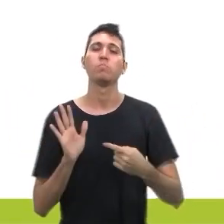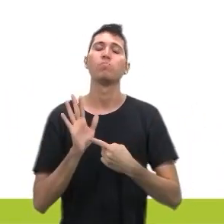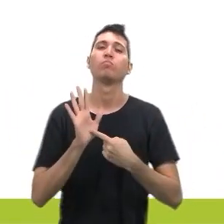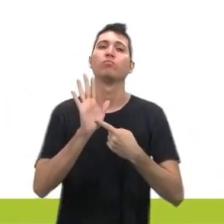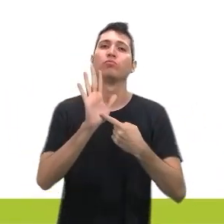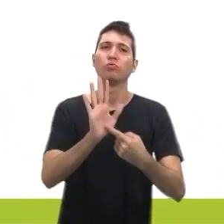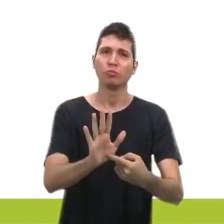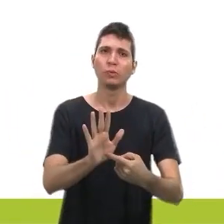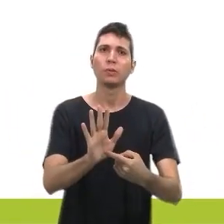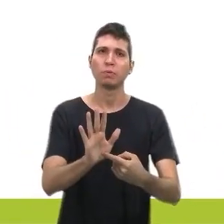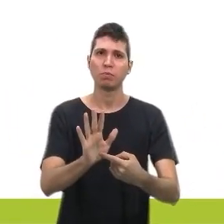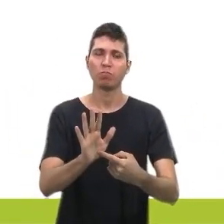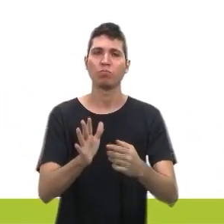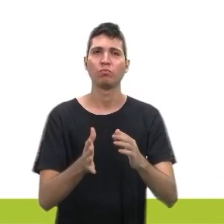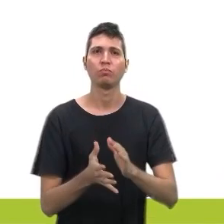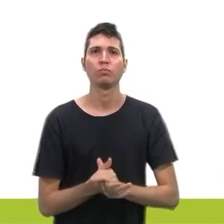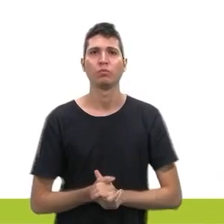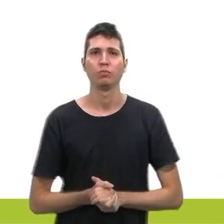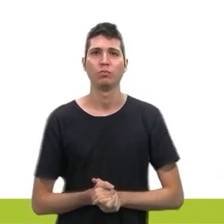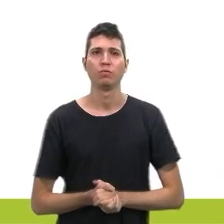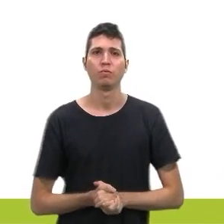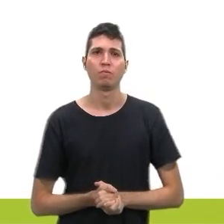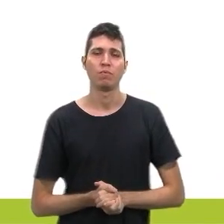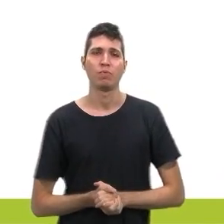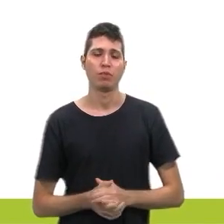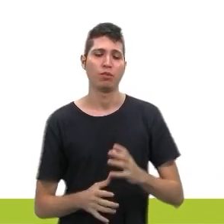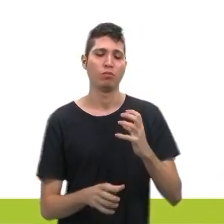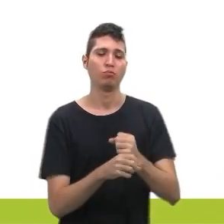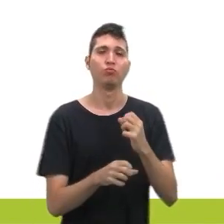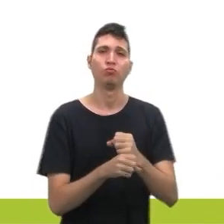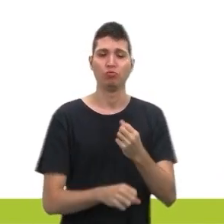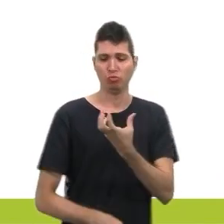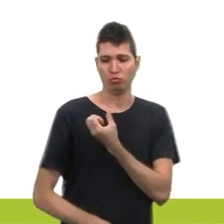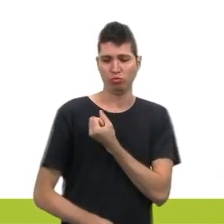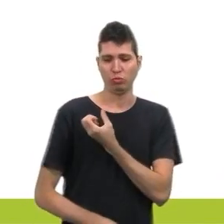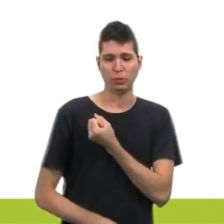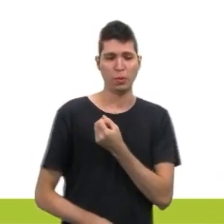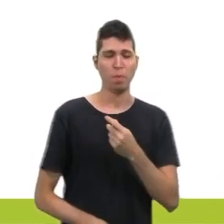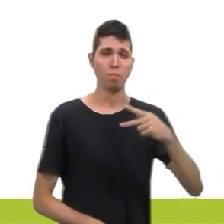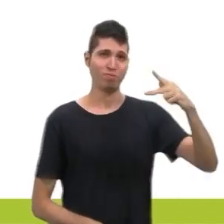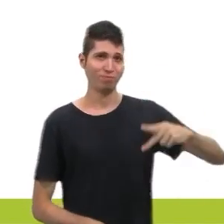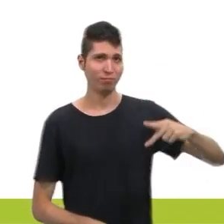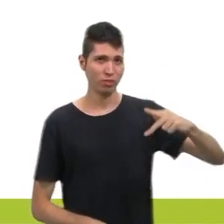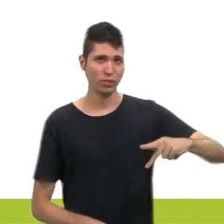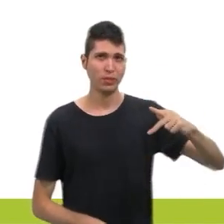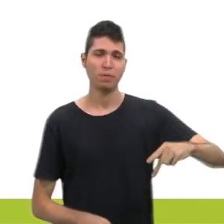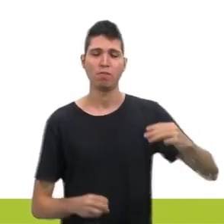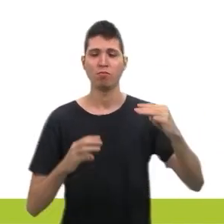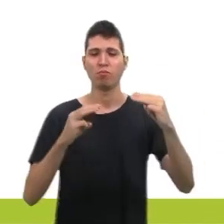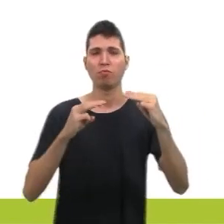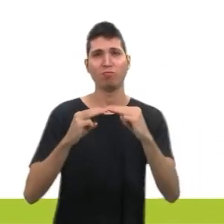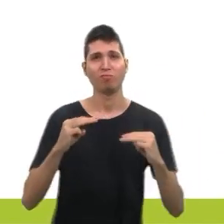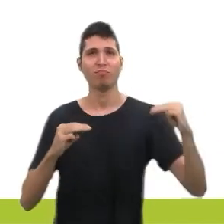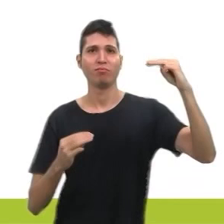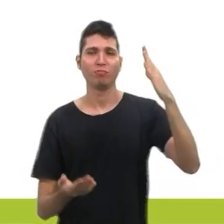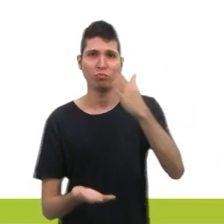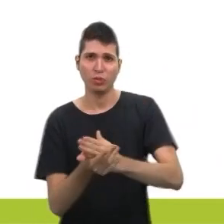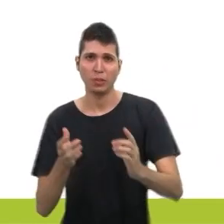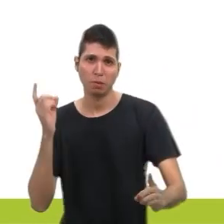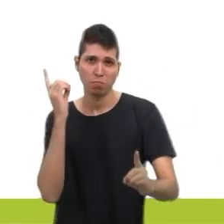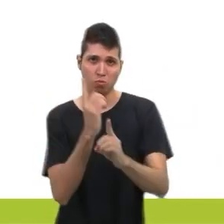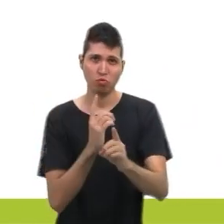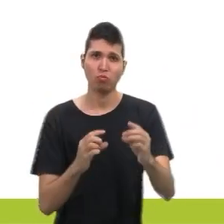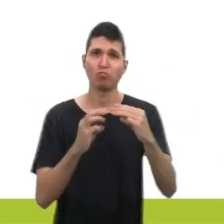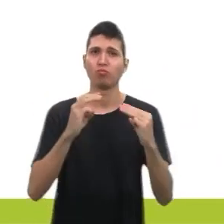que você nem precisa usar esse conceito aí, tá bom? Quando o número de elementos de um conjunto é par, a mediana é encontrada pela média dos